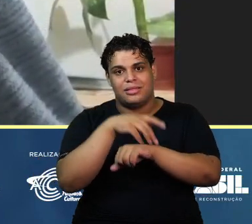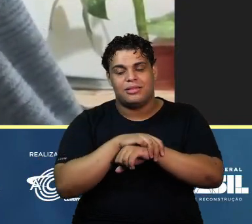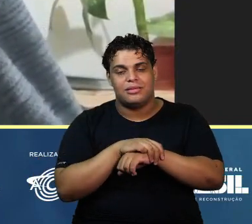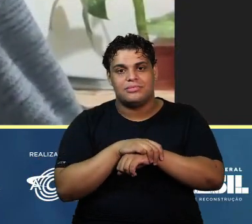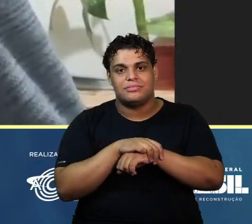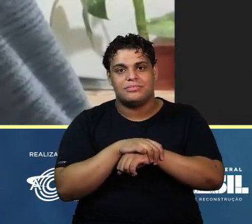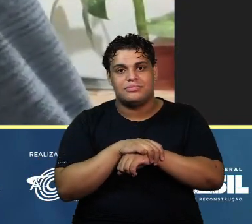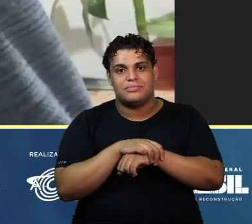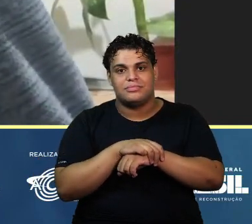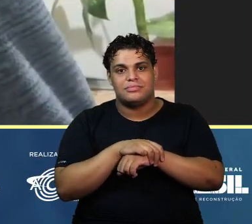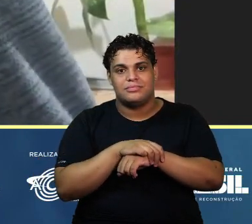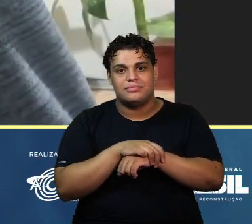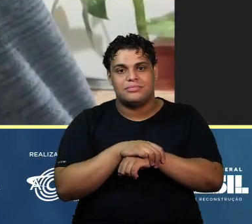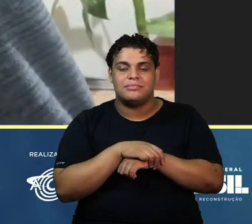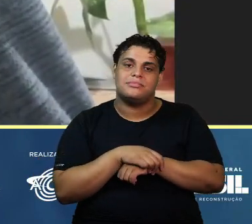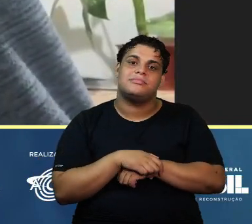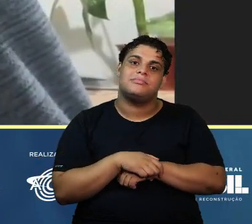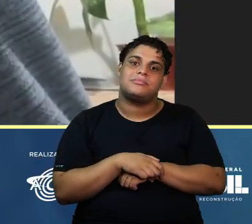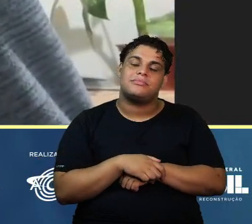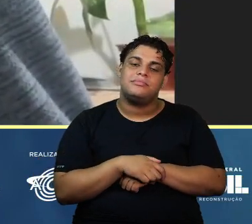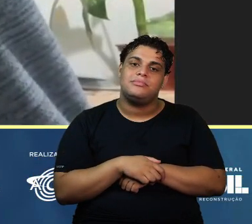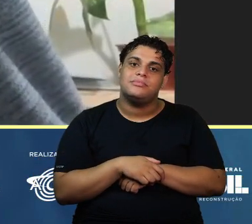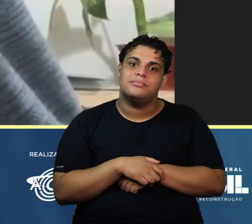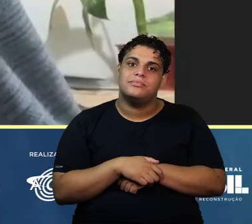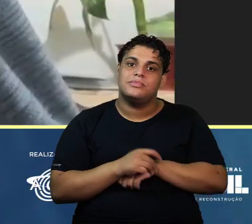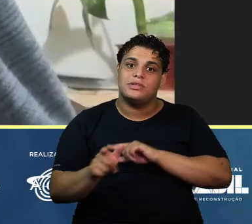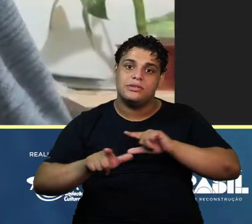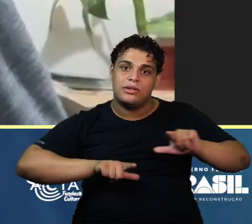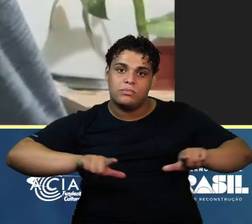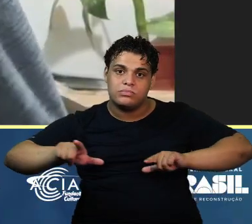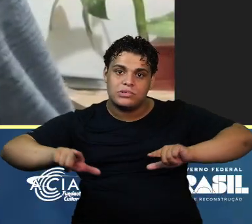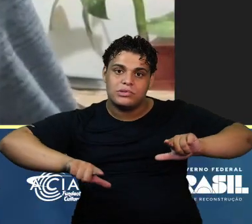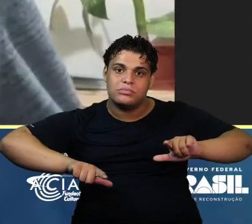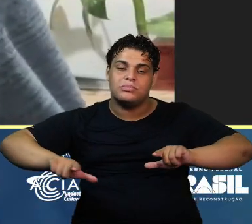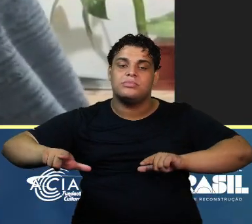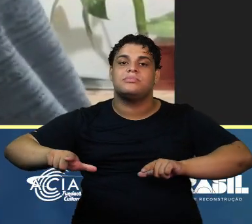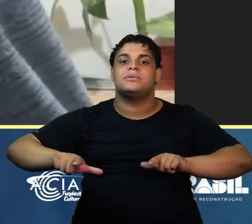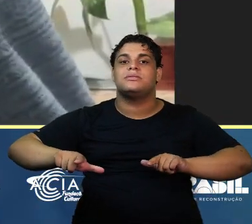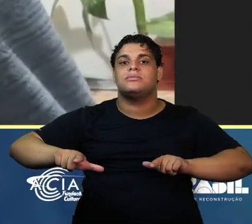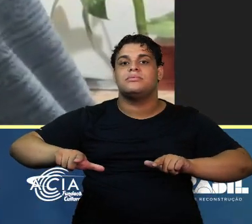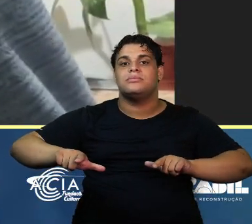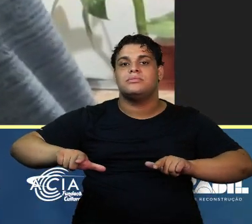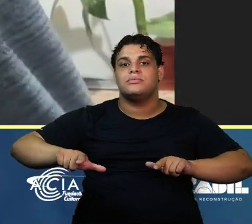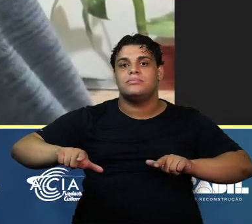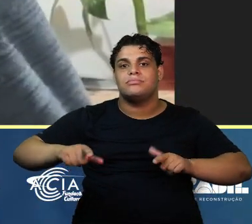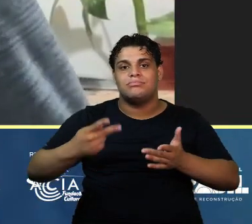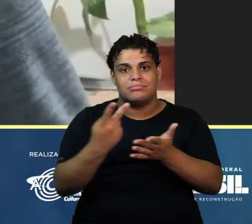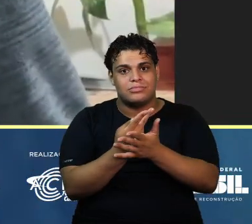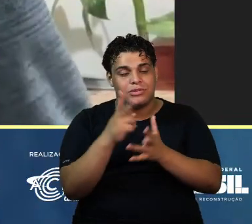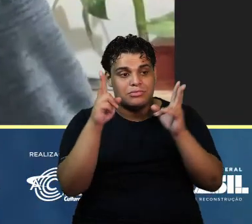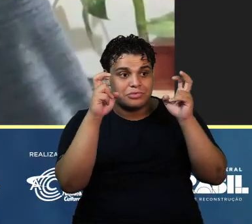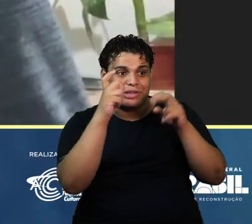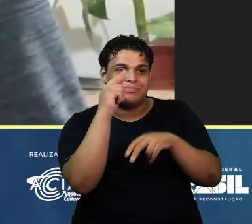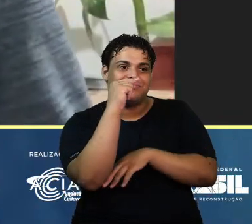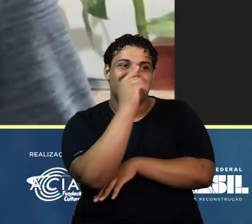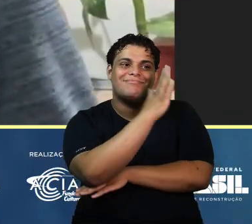temas. E eu vou trazer um recorte que é o trabalho que é realizado com o tema dos